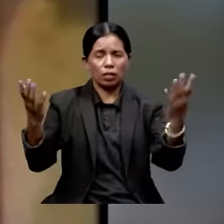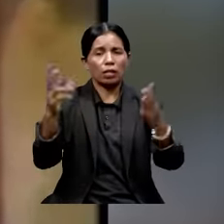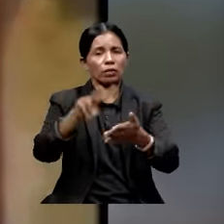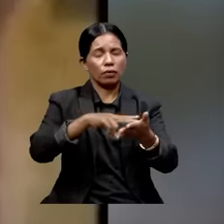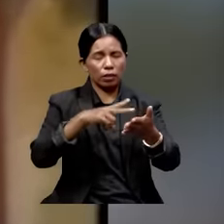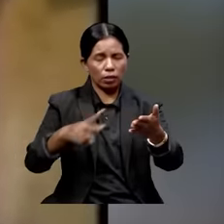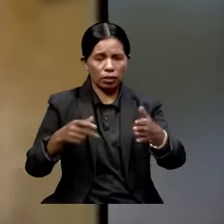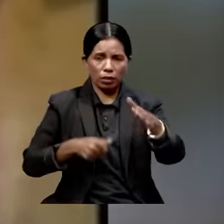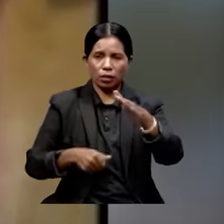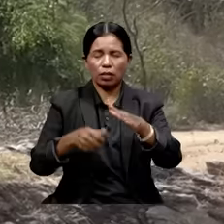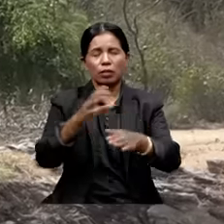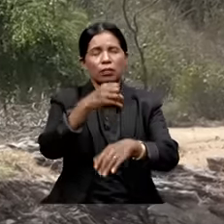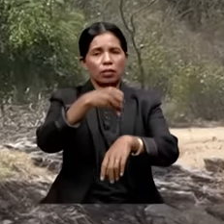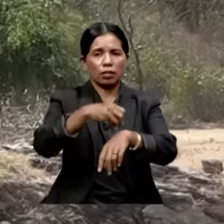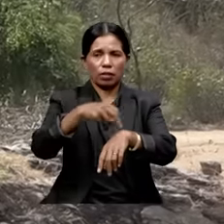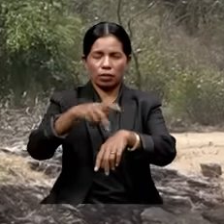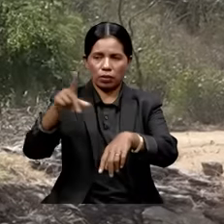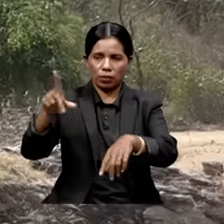violência no isolamento internacional.